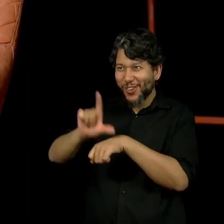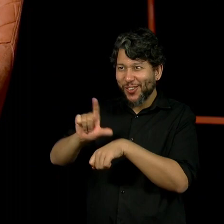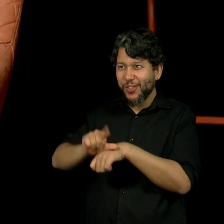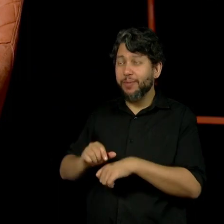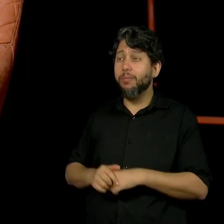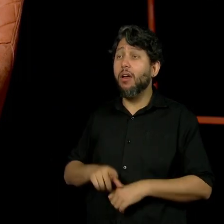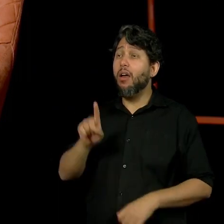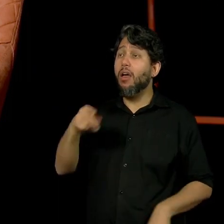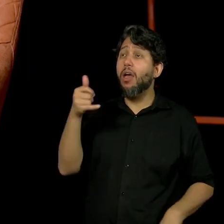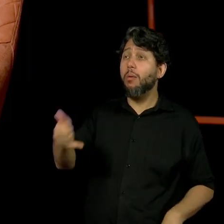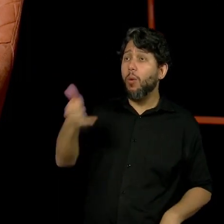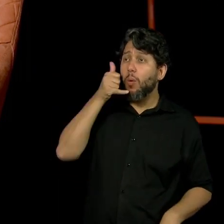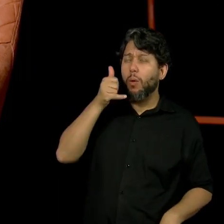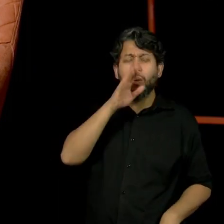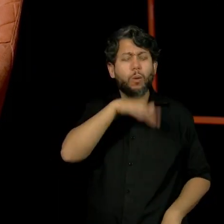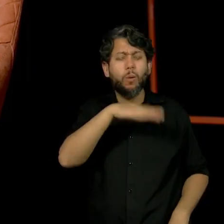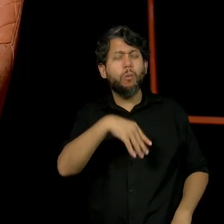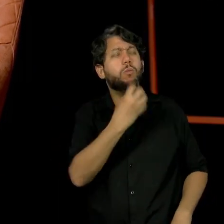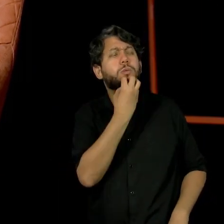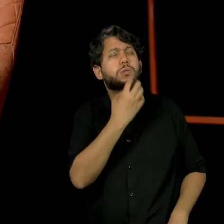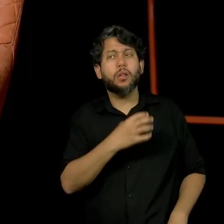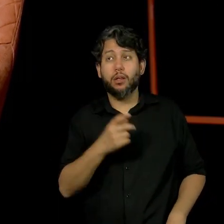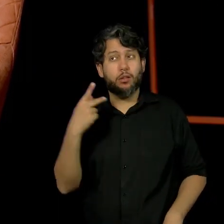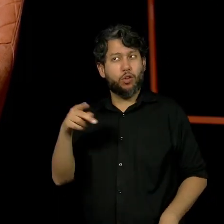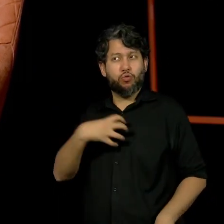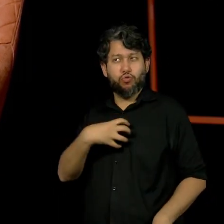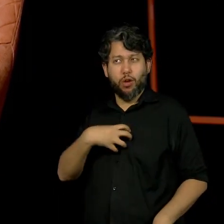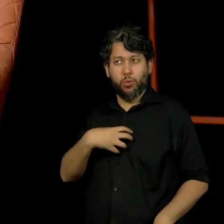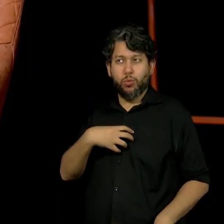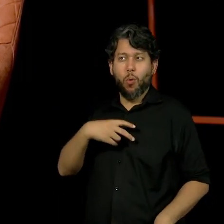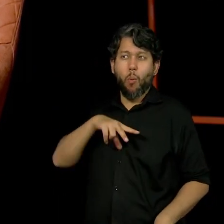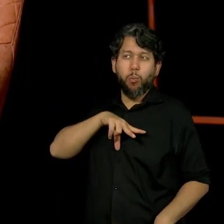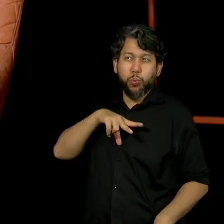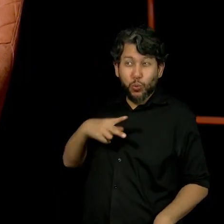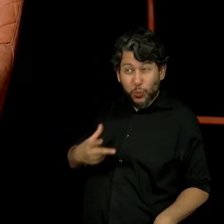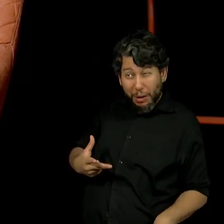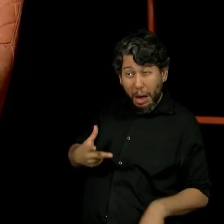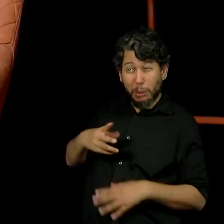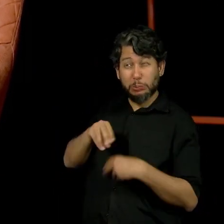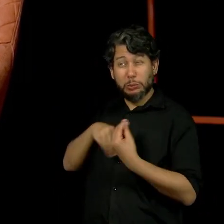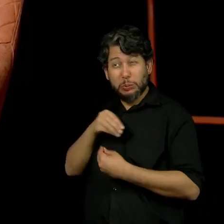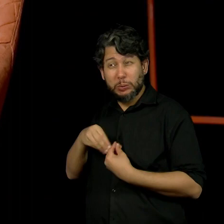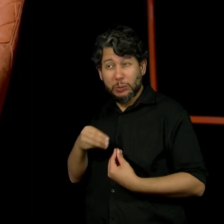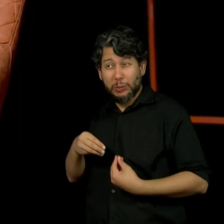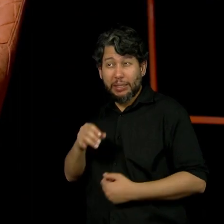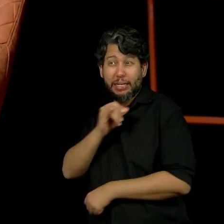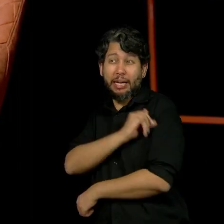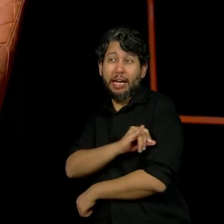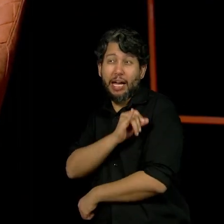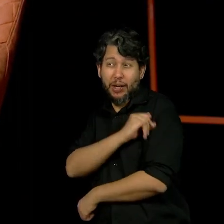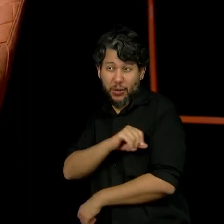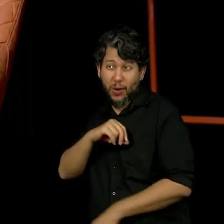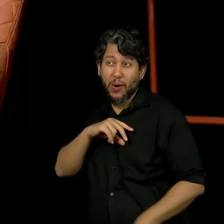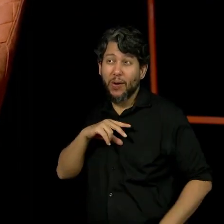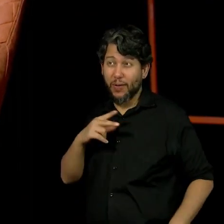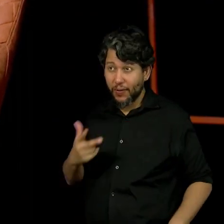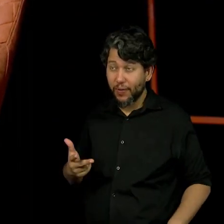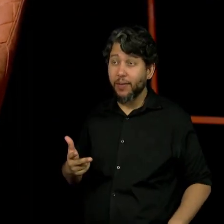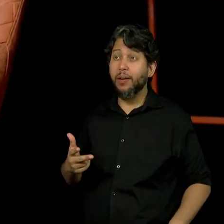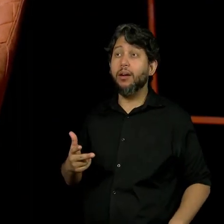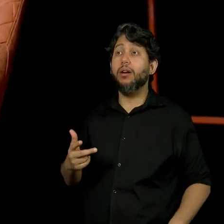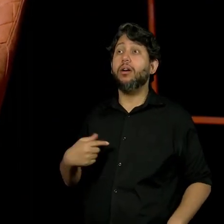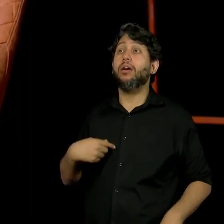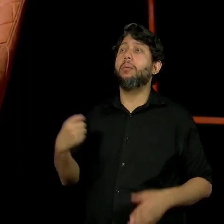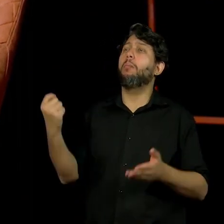me ligou. Moisés, é o seguinte, ele é carioca, português, mas carioca, ele que deu força, pagou o hotel para